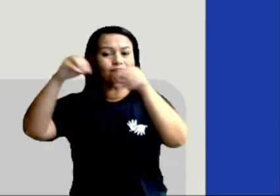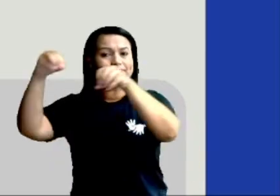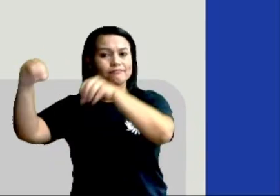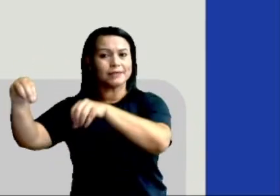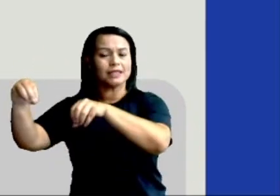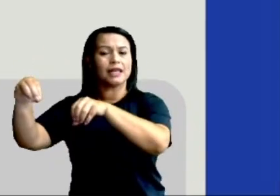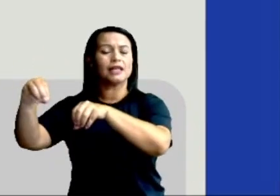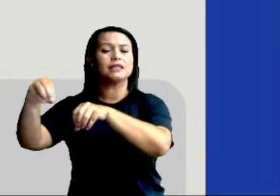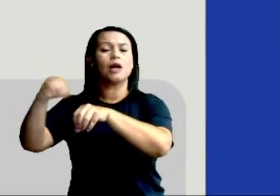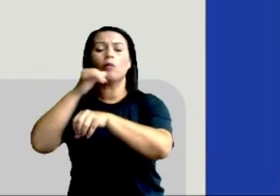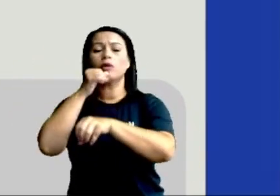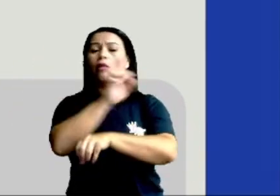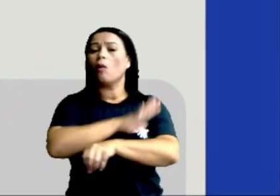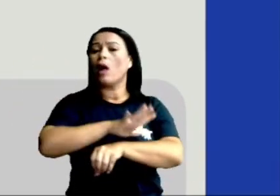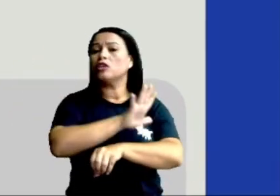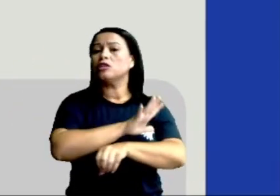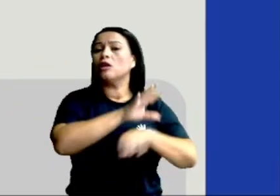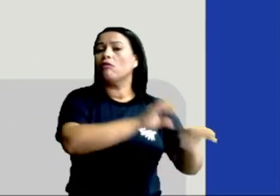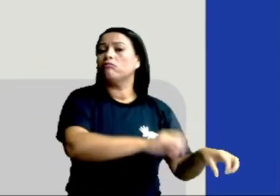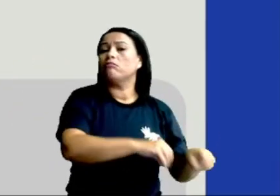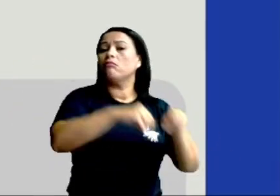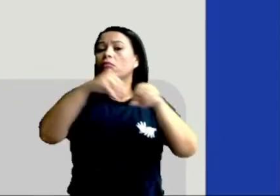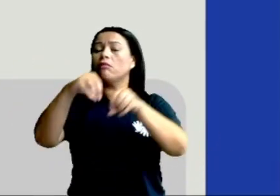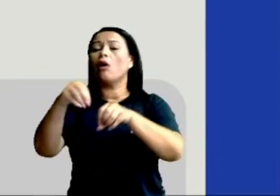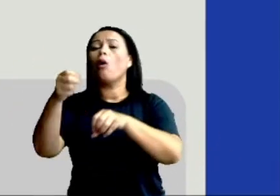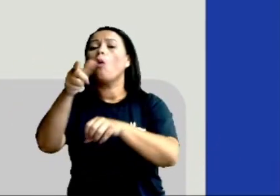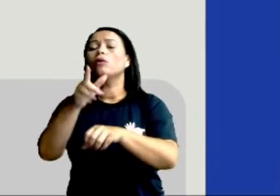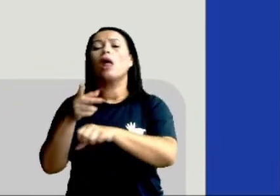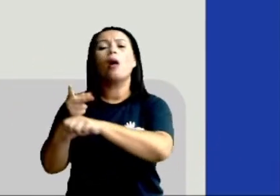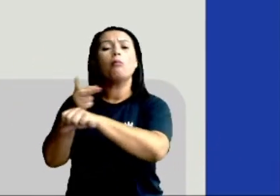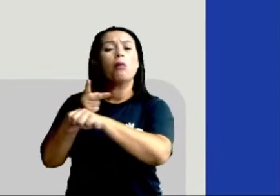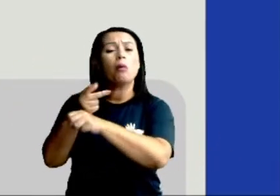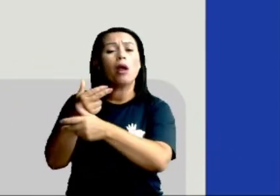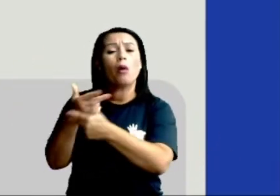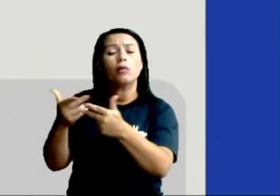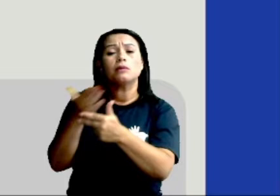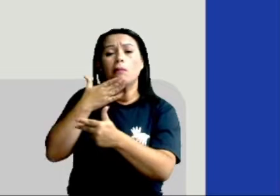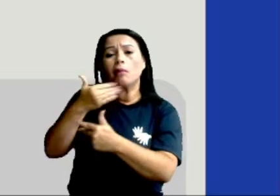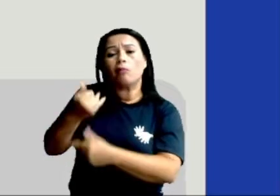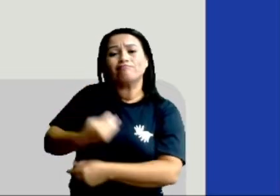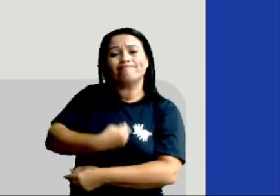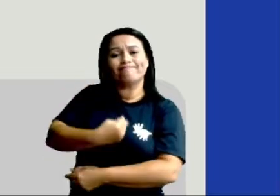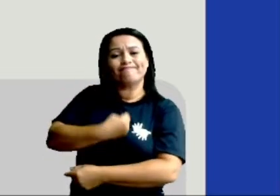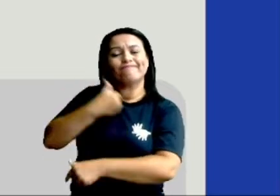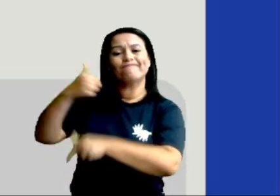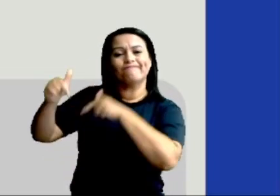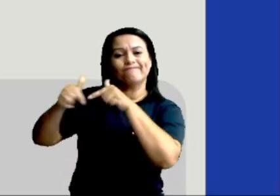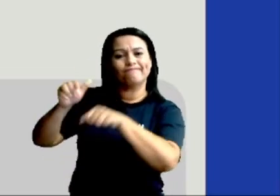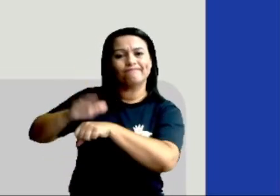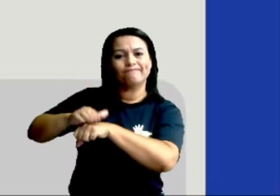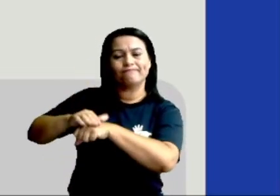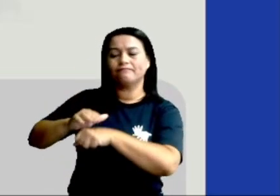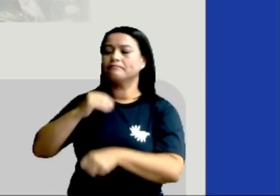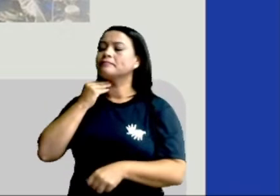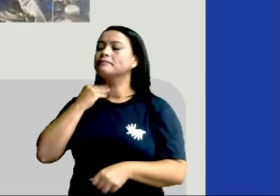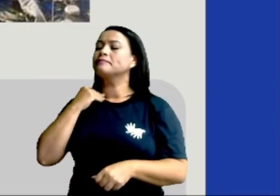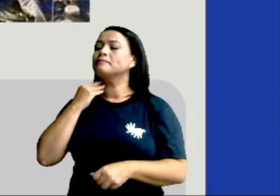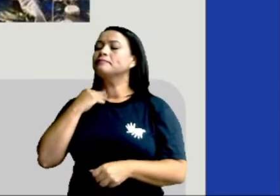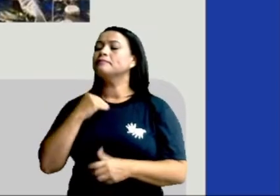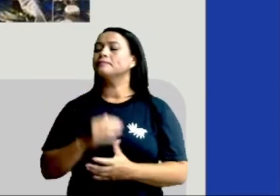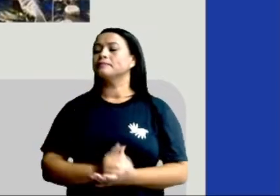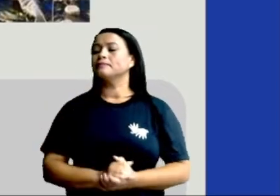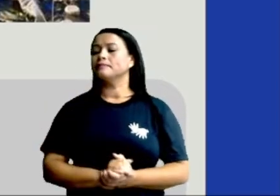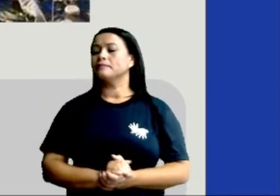né? Sair de uma região para outra em busca de melhoria de vida e emprego.